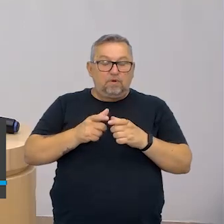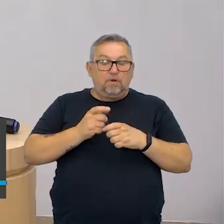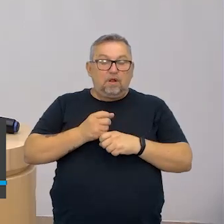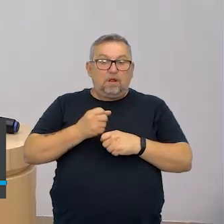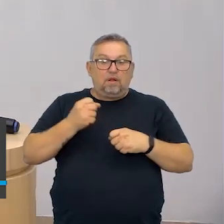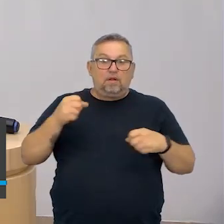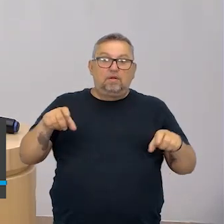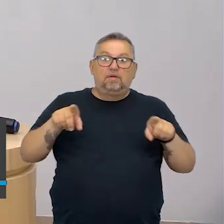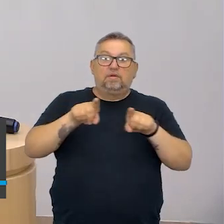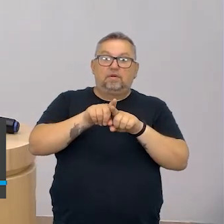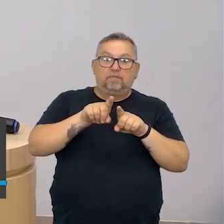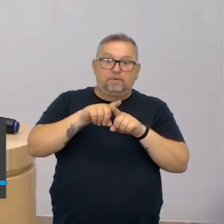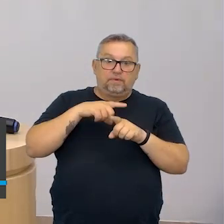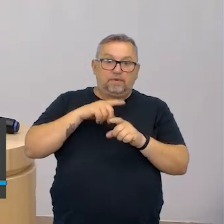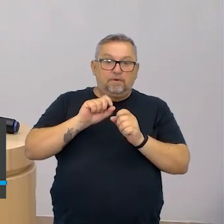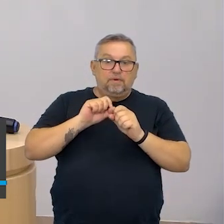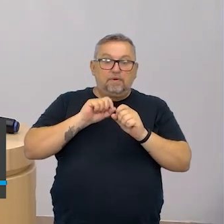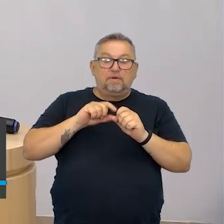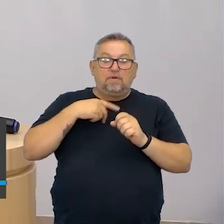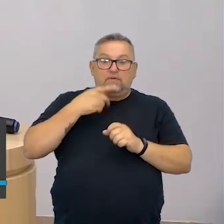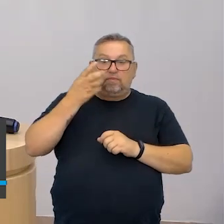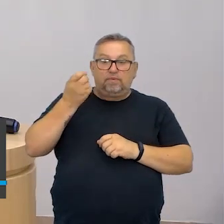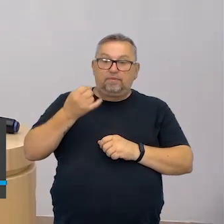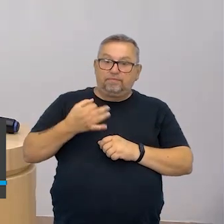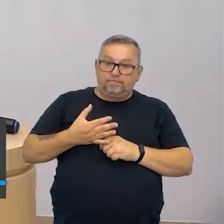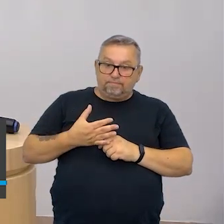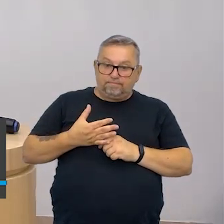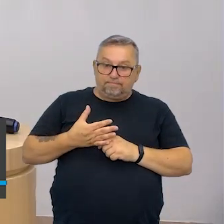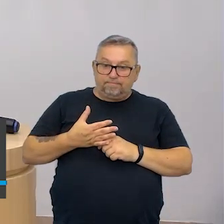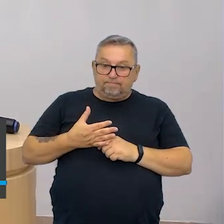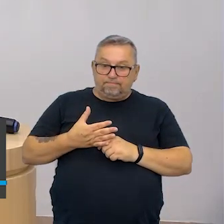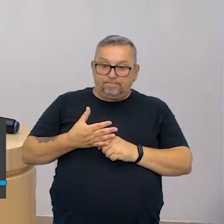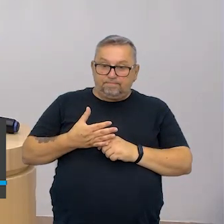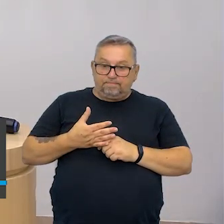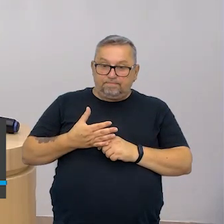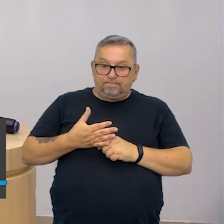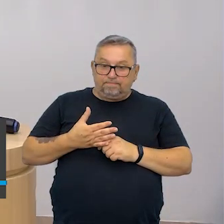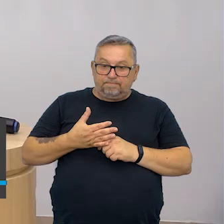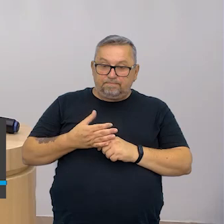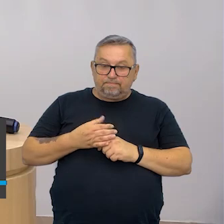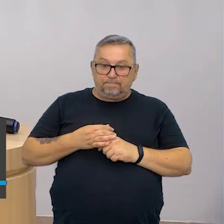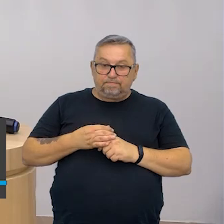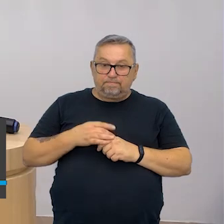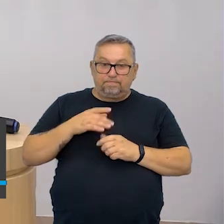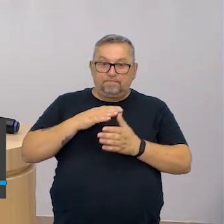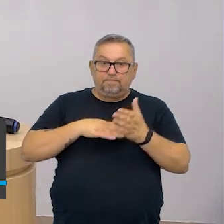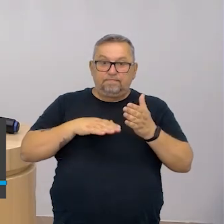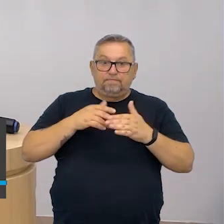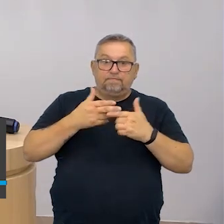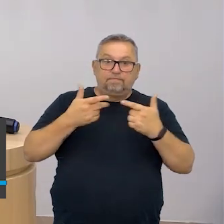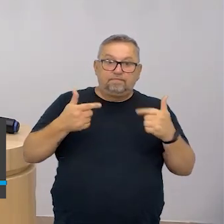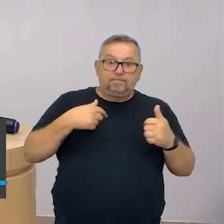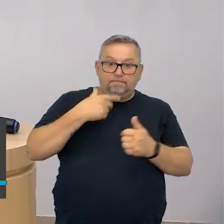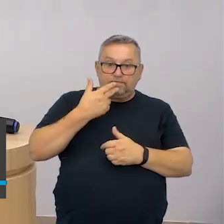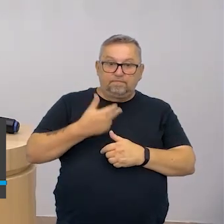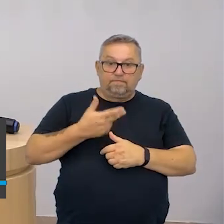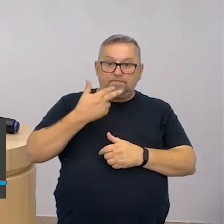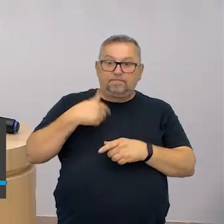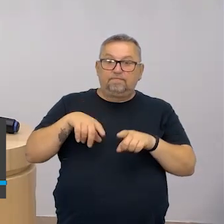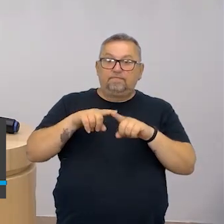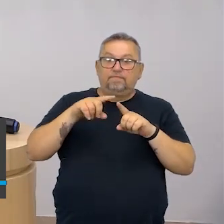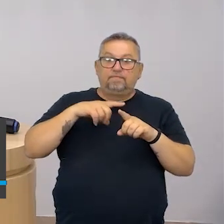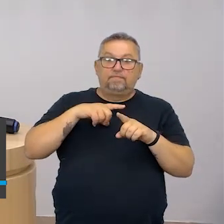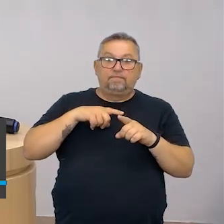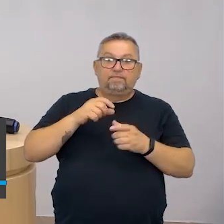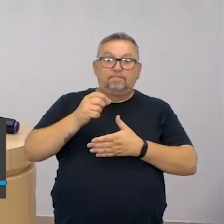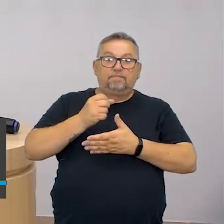Essas grandezas todas, elas são cantadas, elas são, enfim... E tudo isso, a língua está